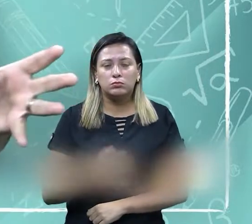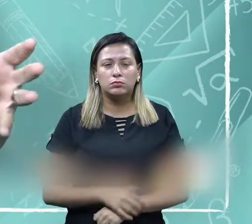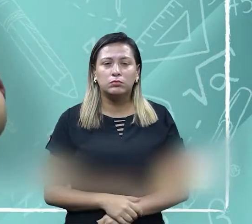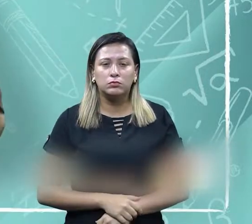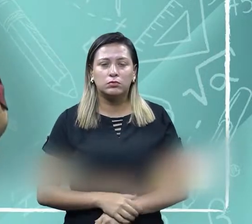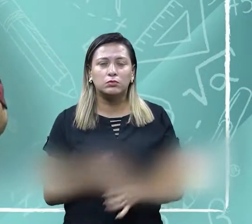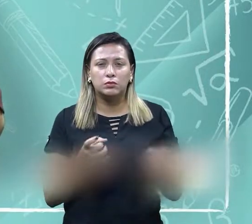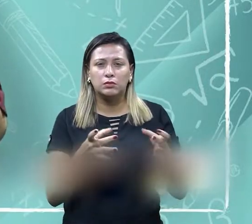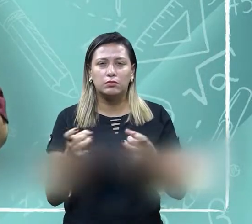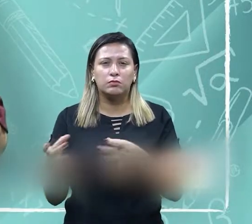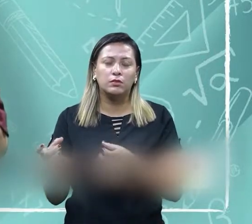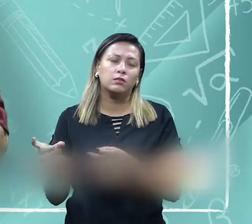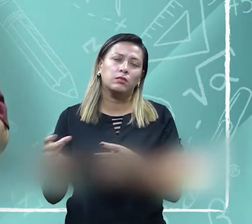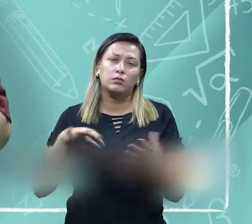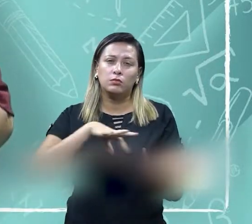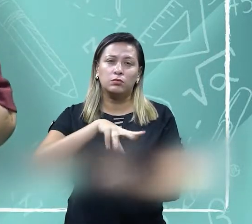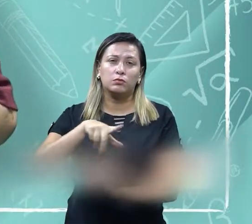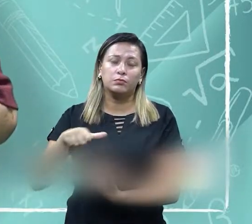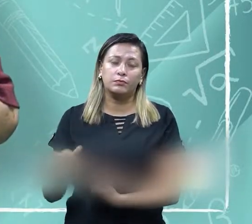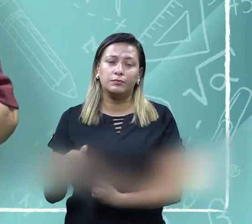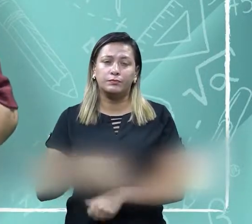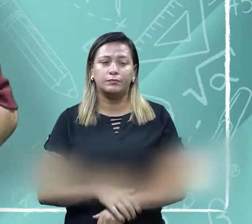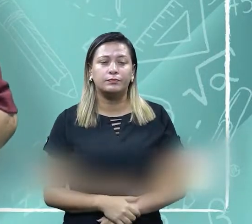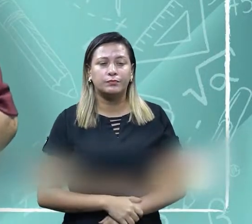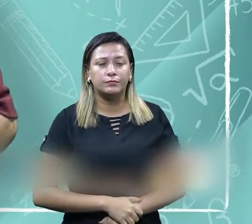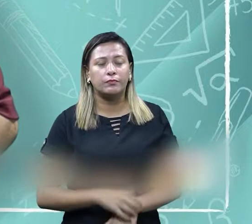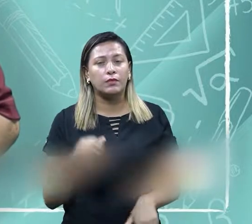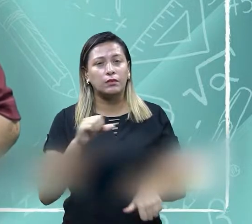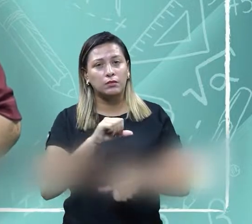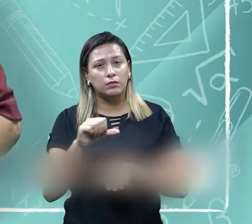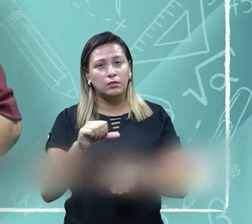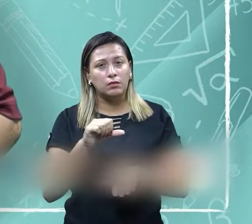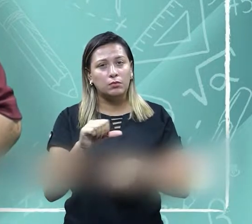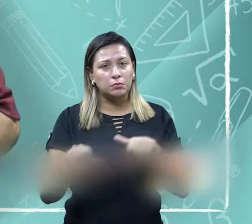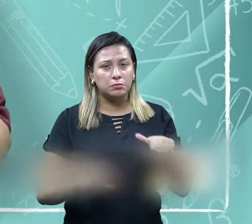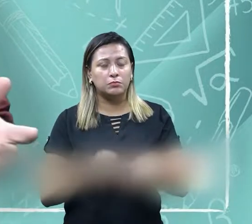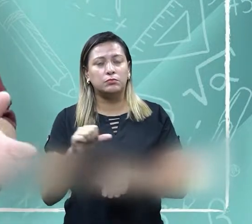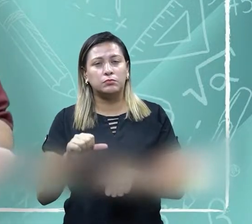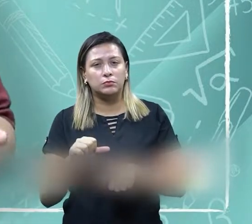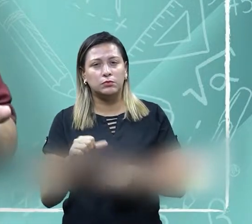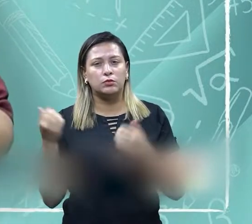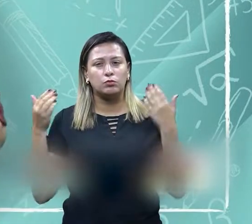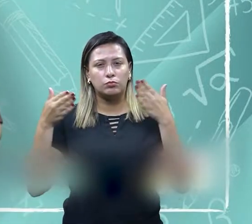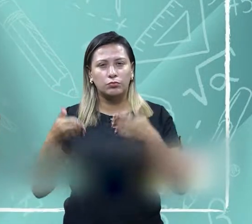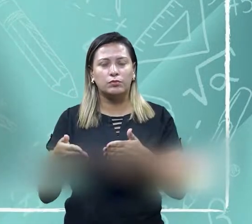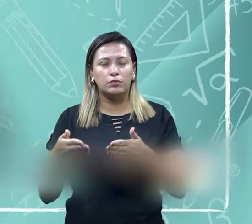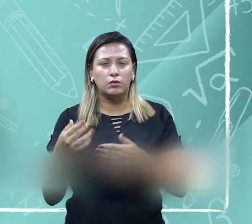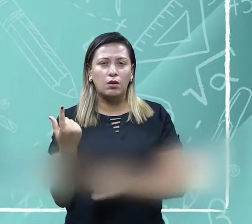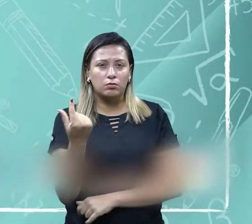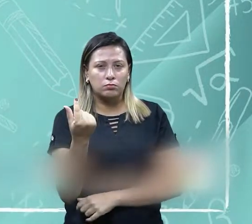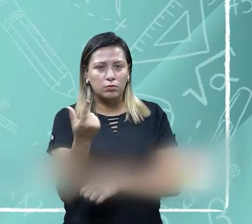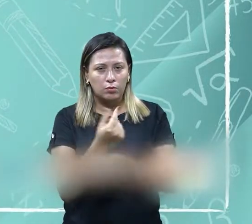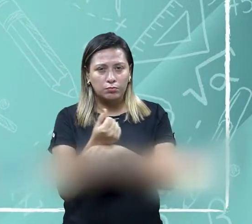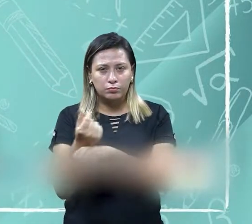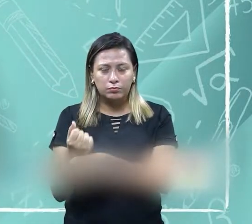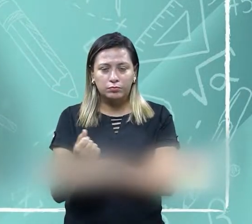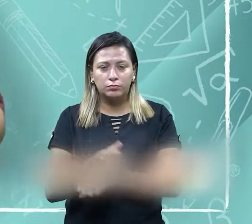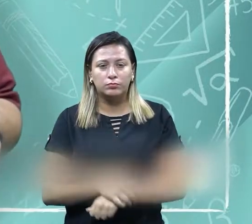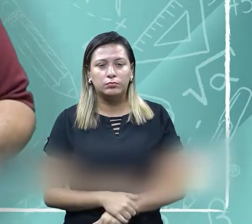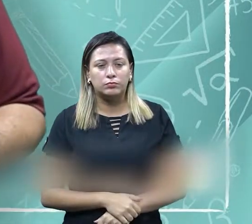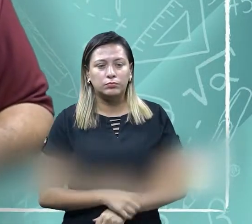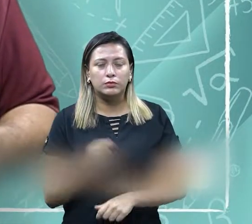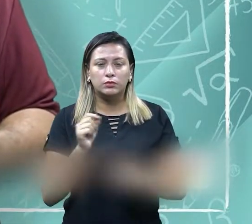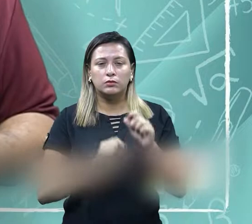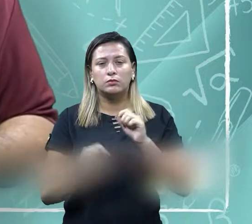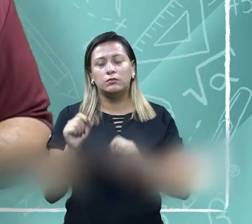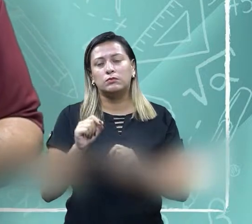do mundo e há uma conversão com relação ao preço. Nós estamos vendo, por exemplo, que nós chamamos de